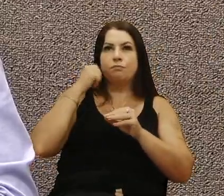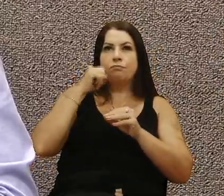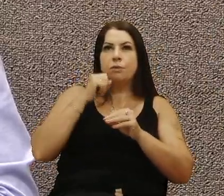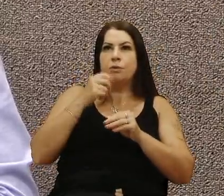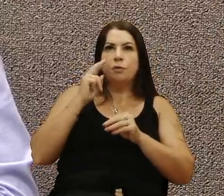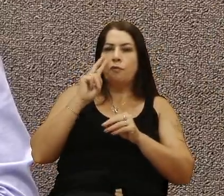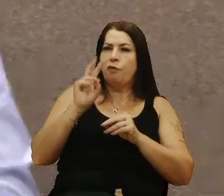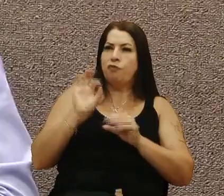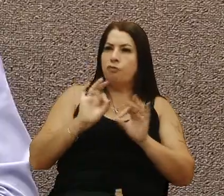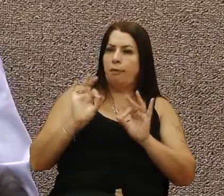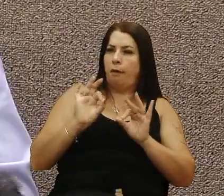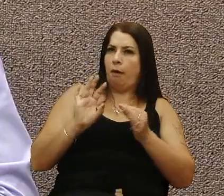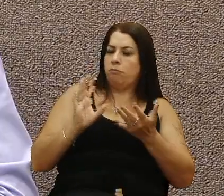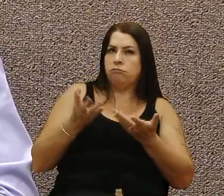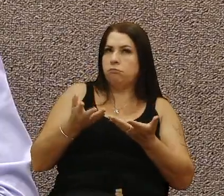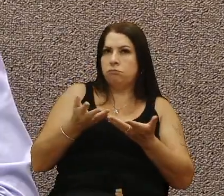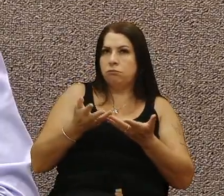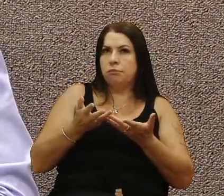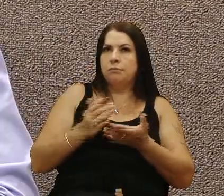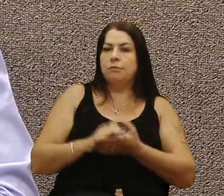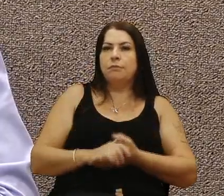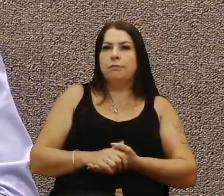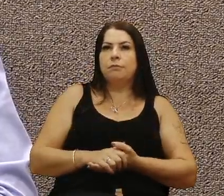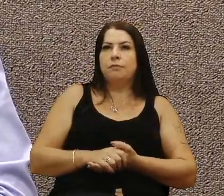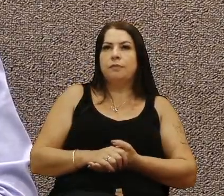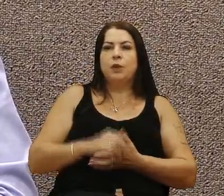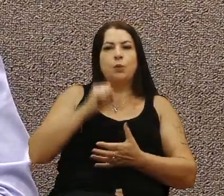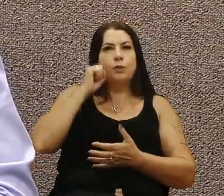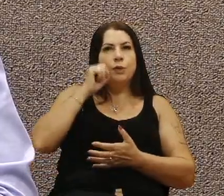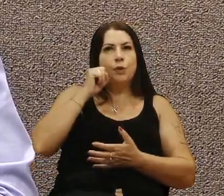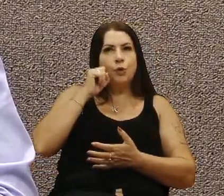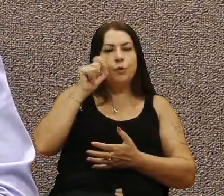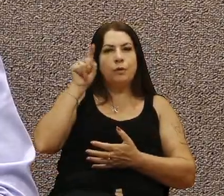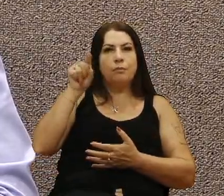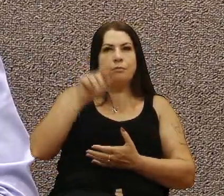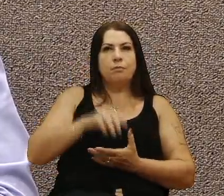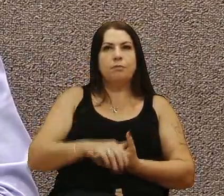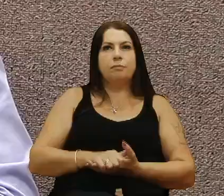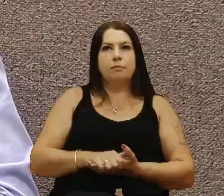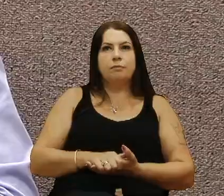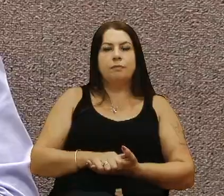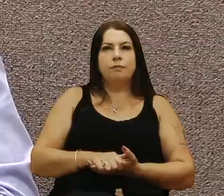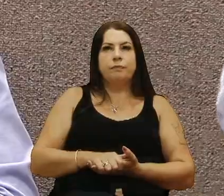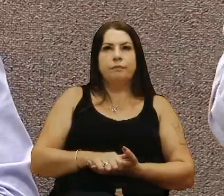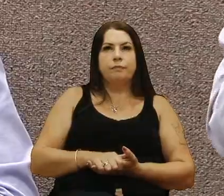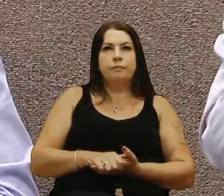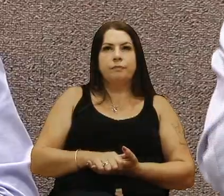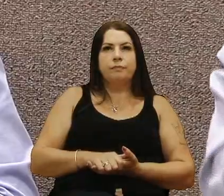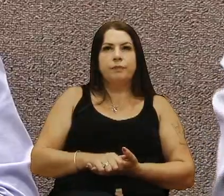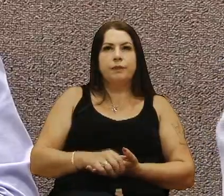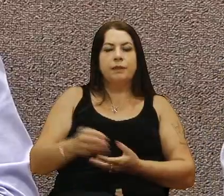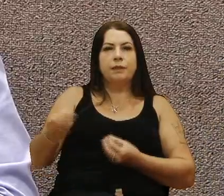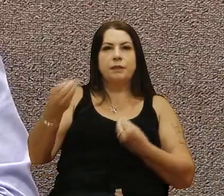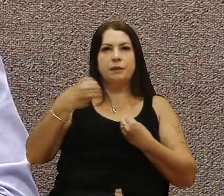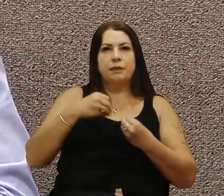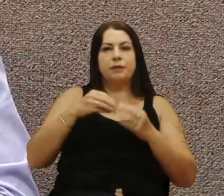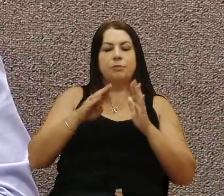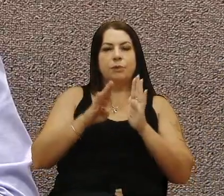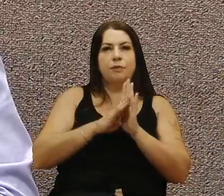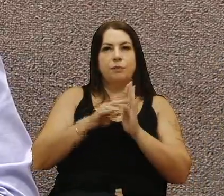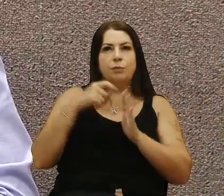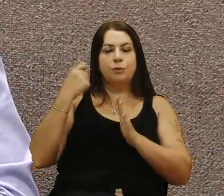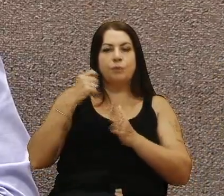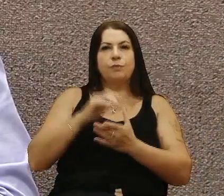vejo nada, né, de um senador que está lá trazendo benefício para o Rio Grande do Sul.